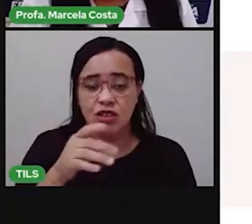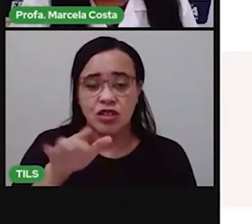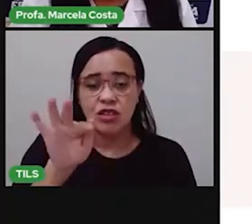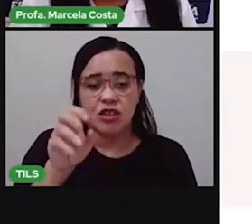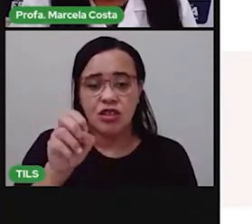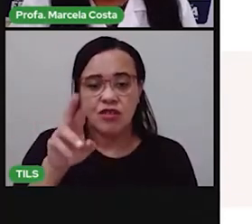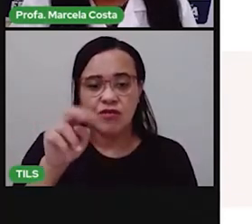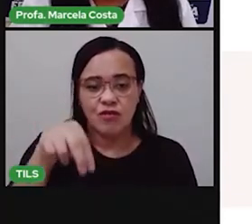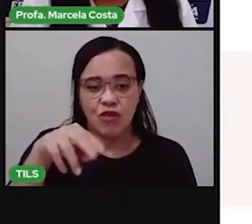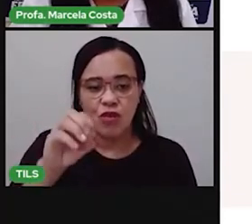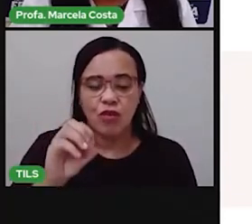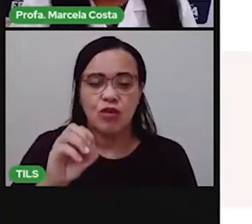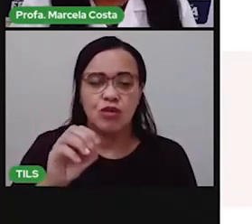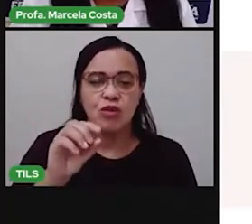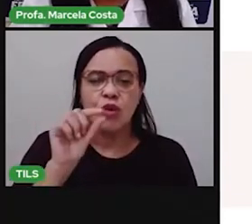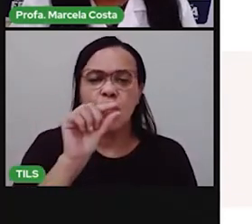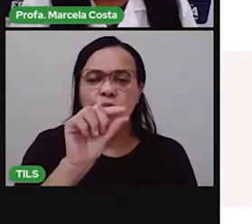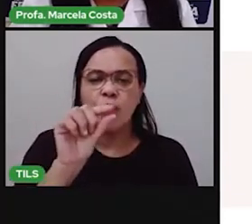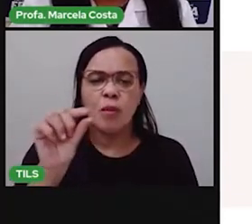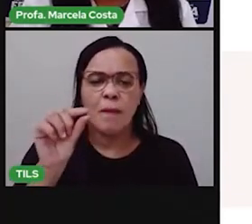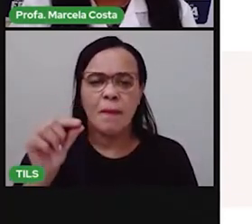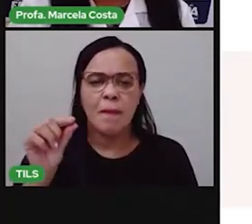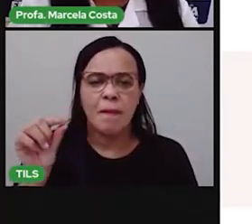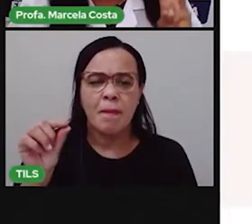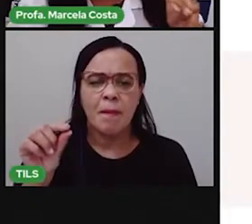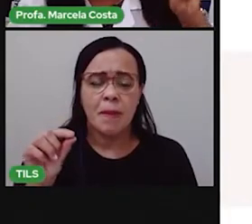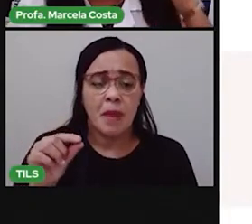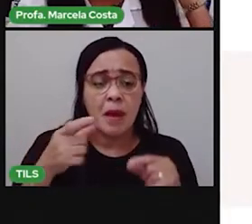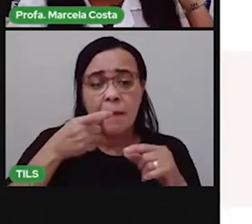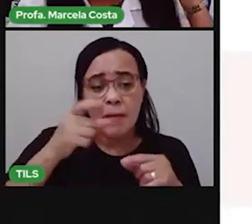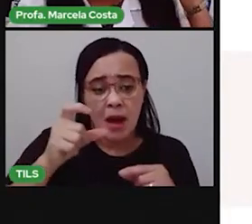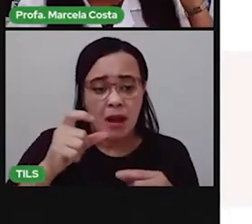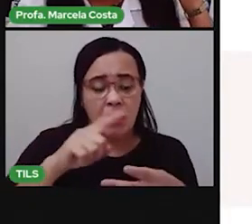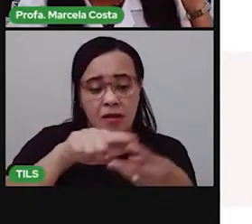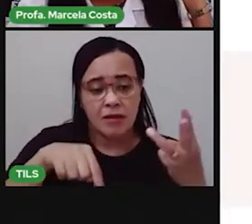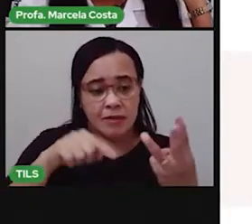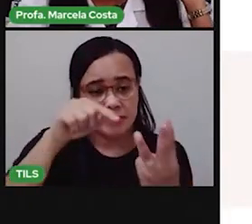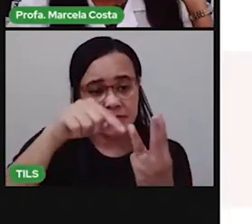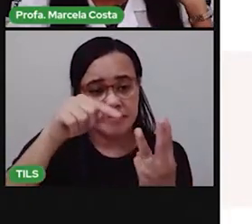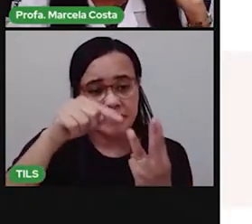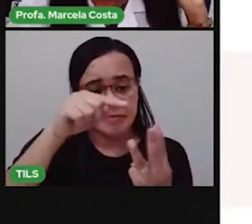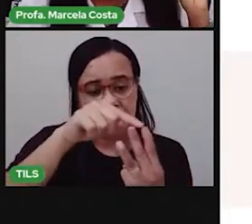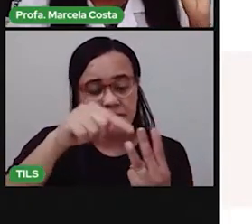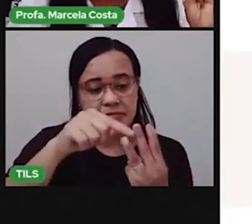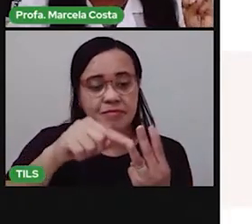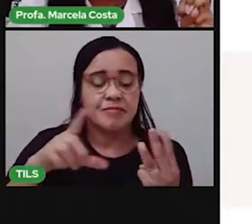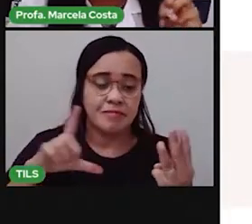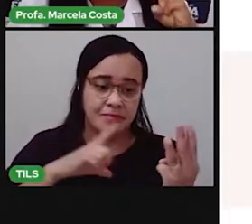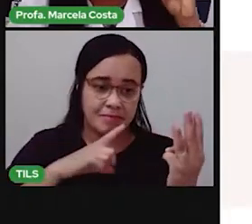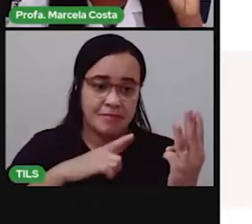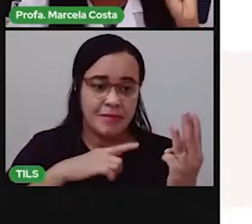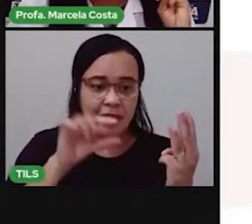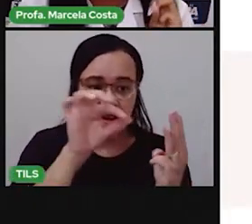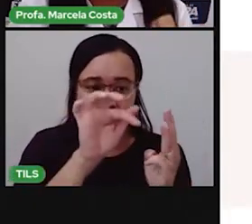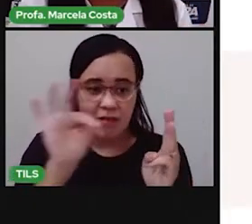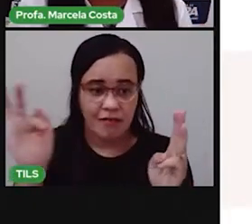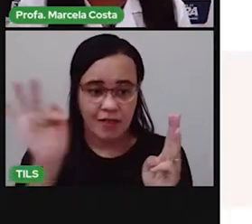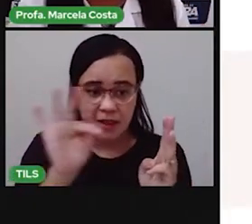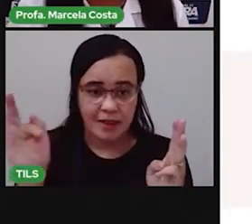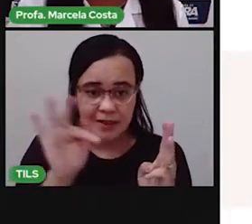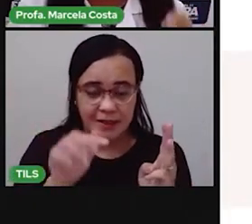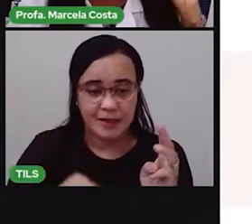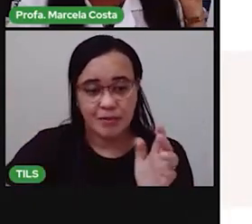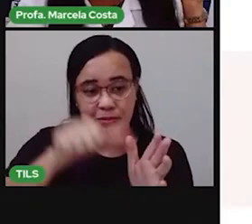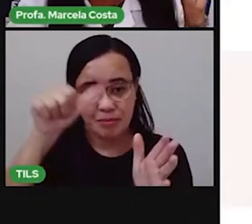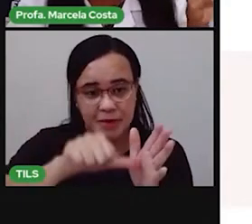composta por uma, duas, três palavras. Olha, então essa primeira frase, esse primeiro verso